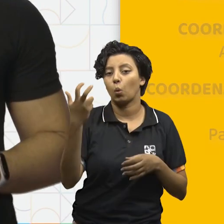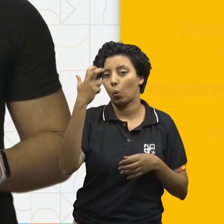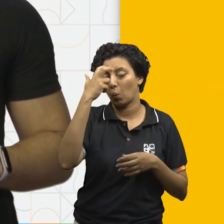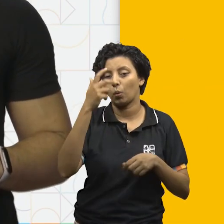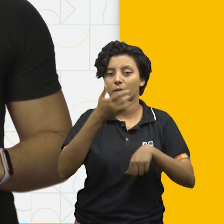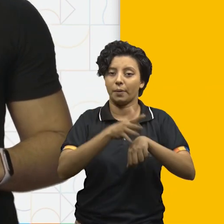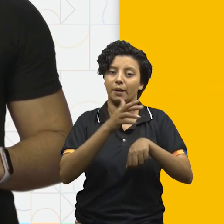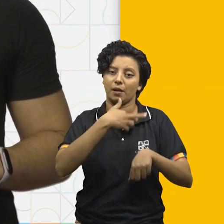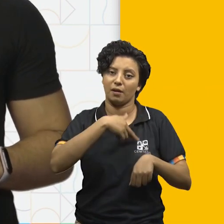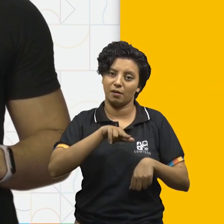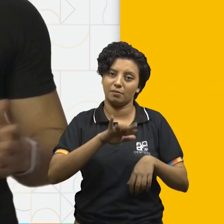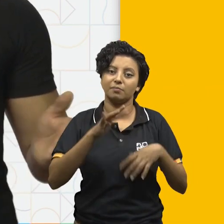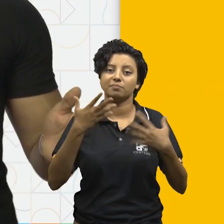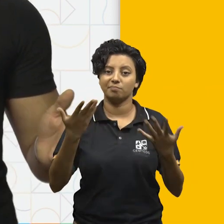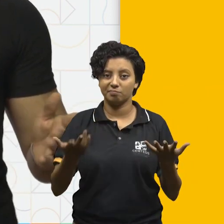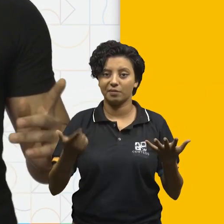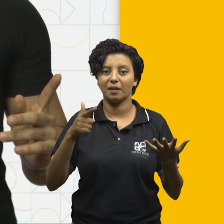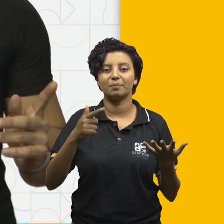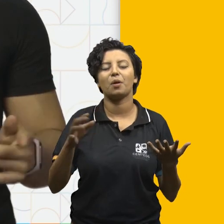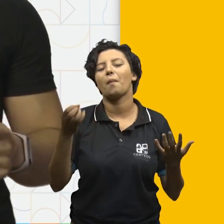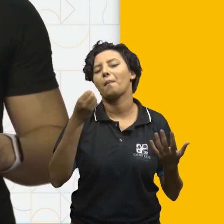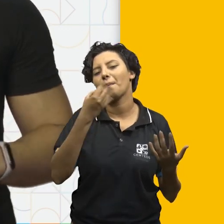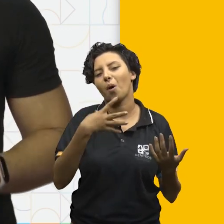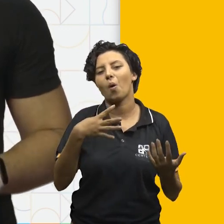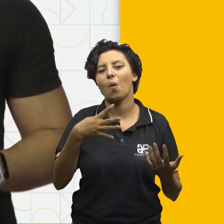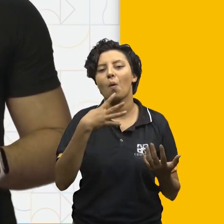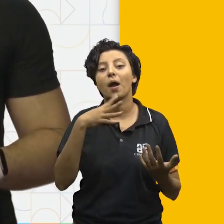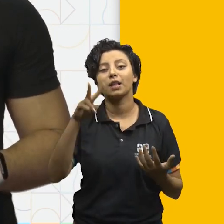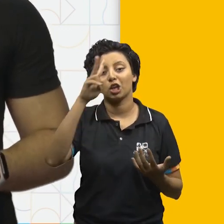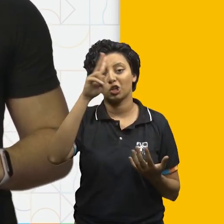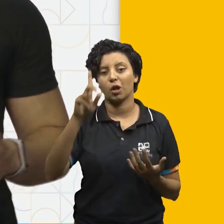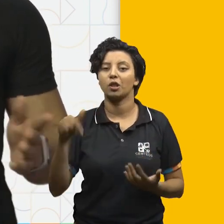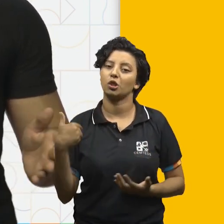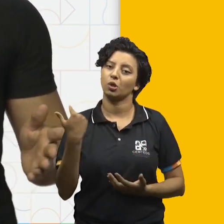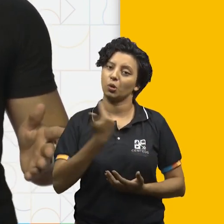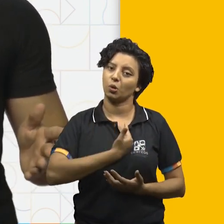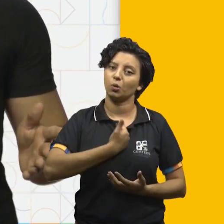religiosidade de outros povos. Afinal, é muito bom conhecer a